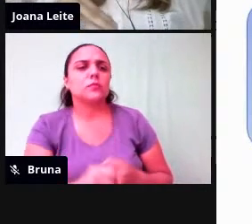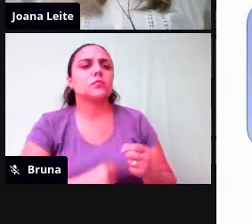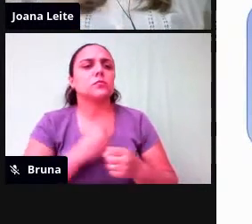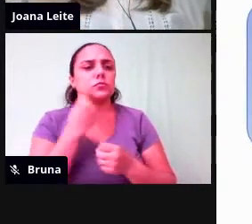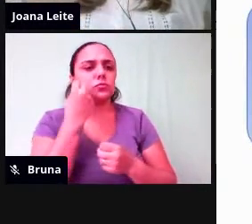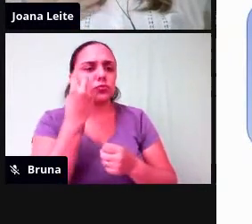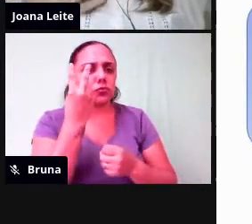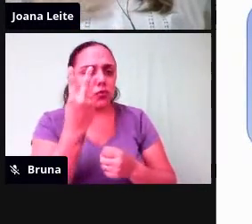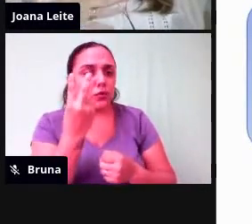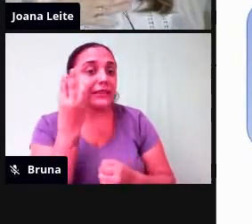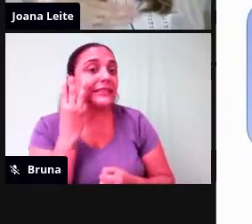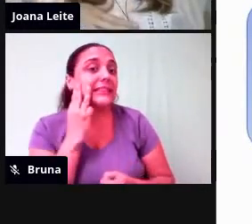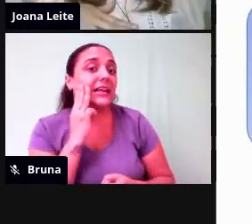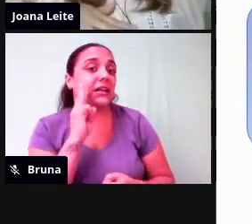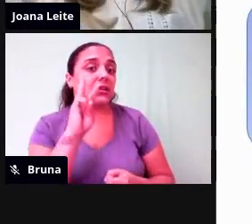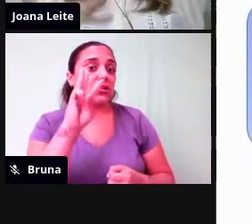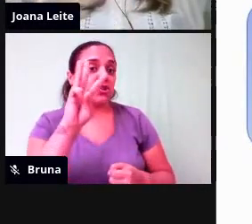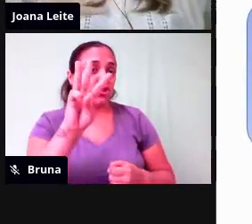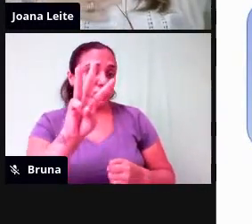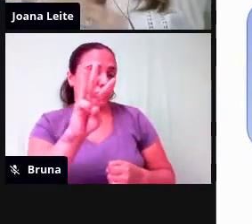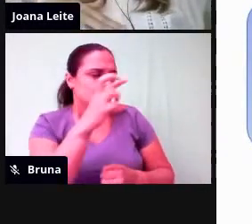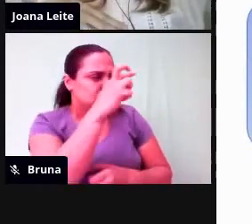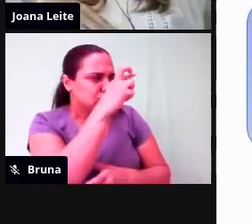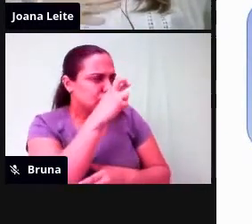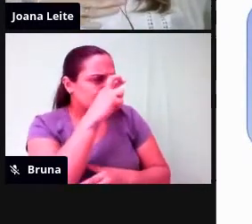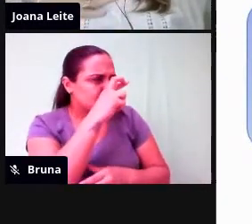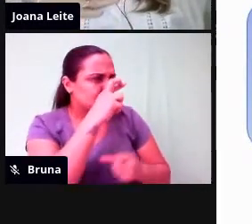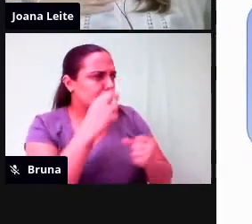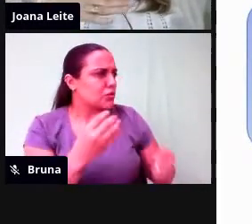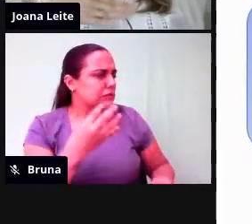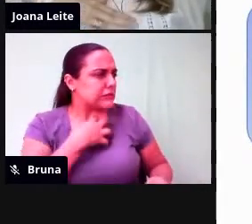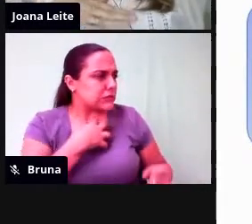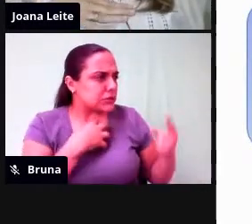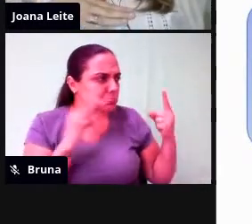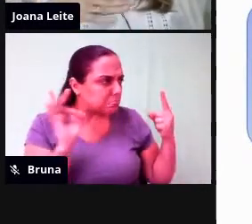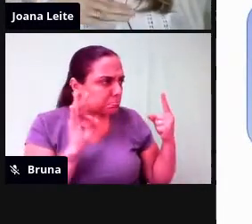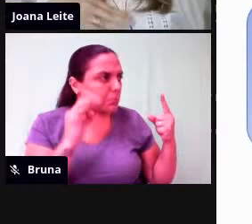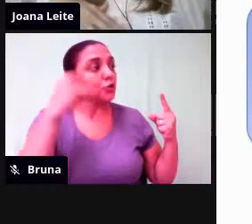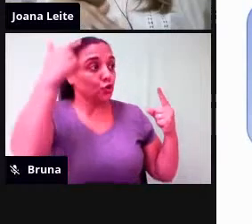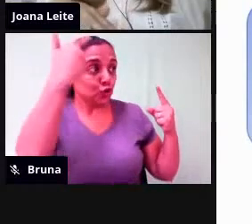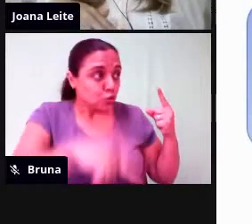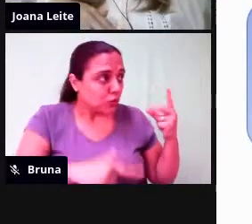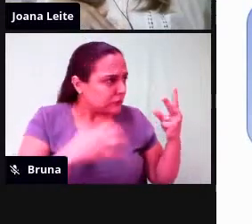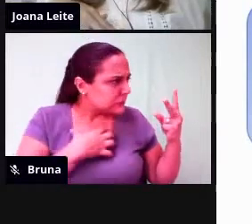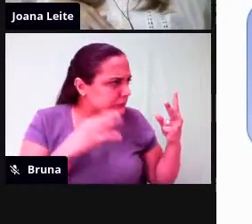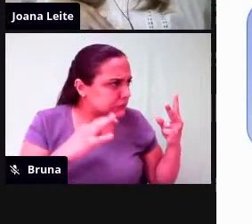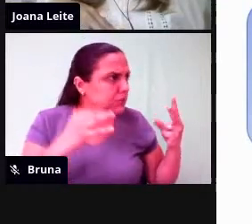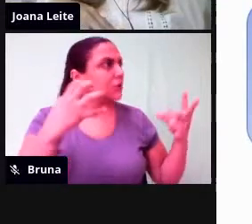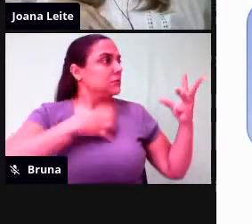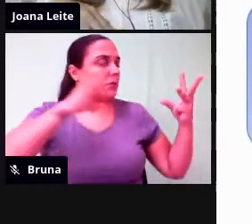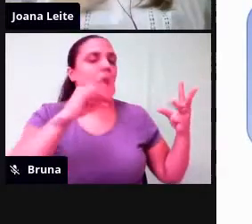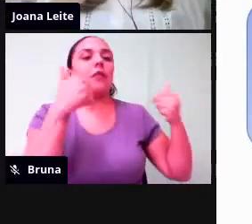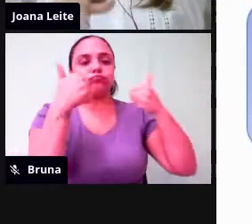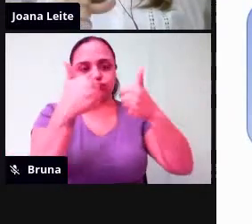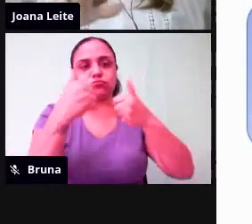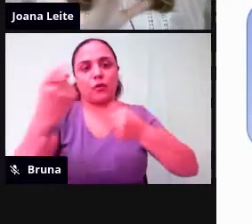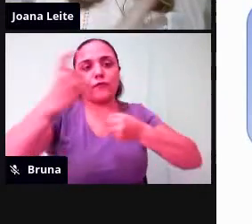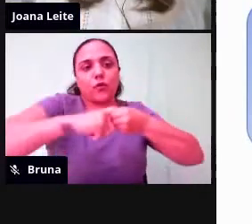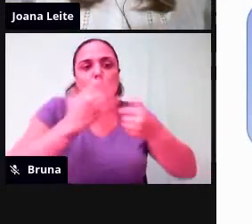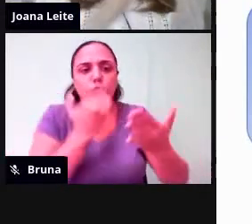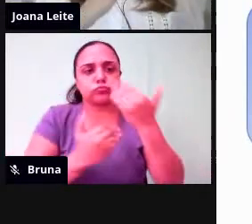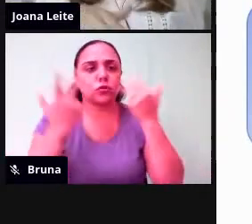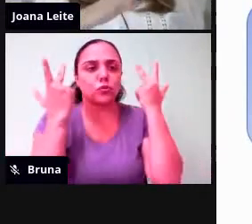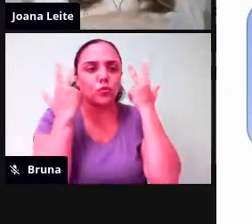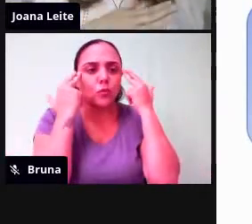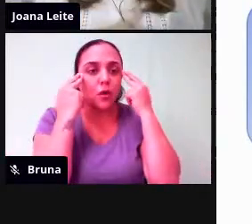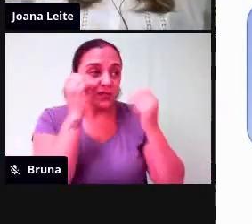por 3 dias para ver se houve o retorno, né, dos sintomas, se aquela criança teve novamente os sintomas gastrointestinais. Se teve